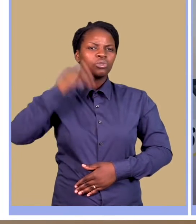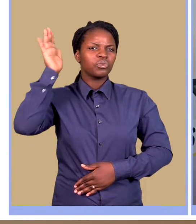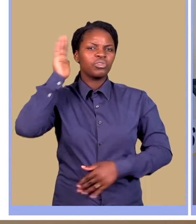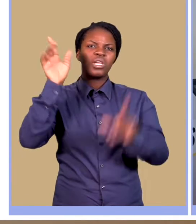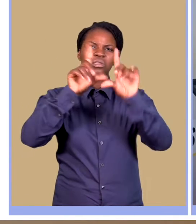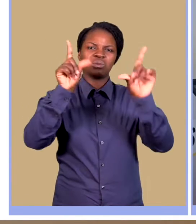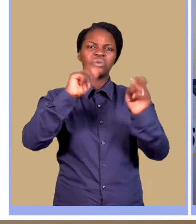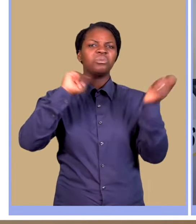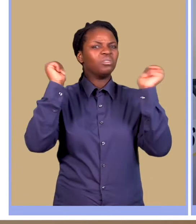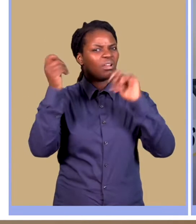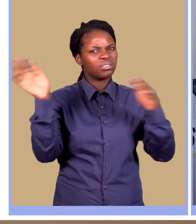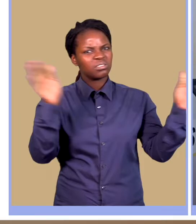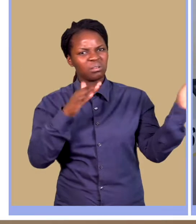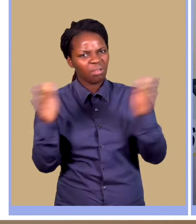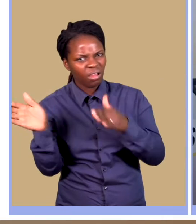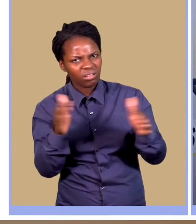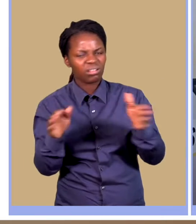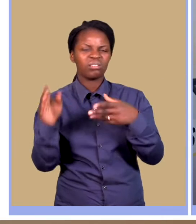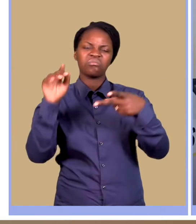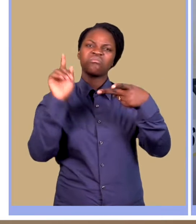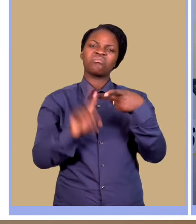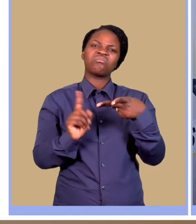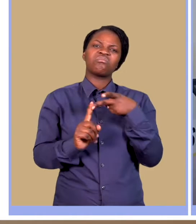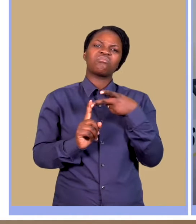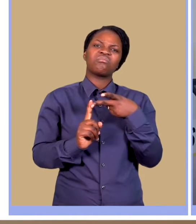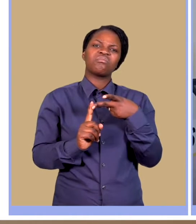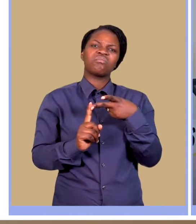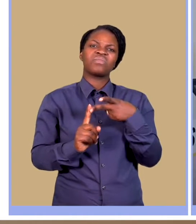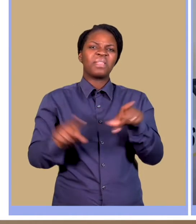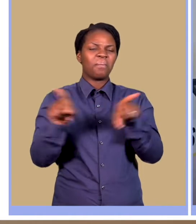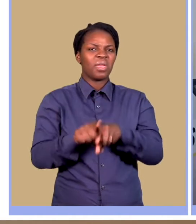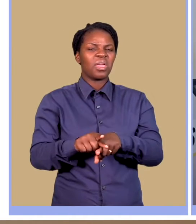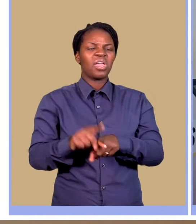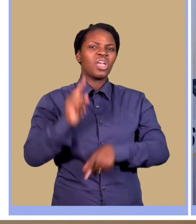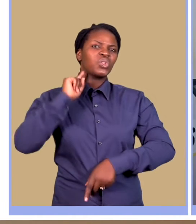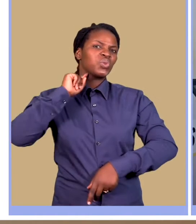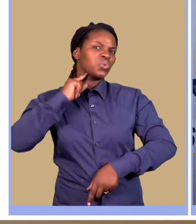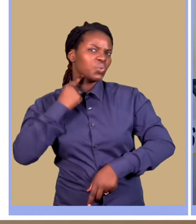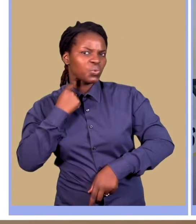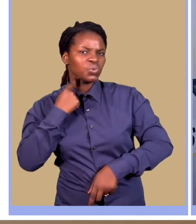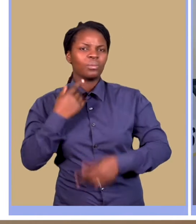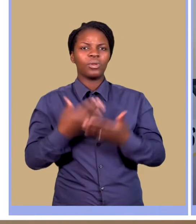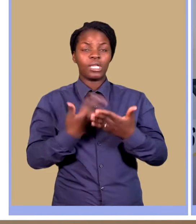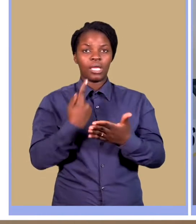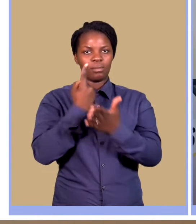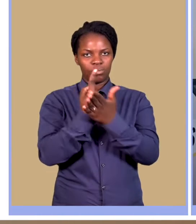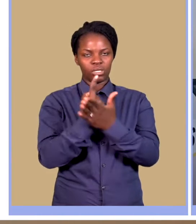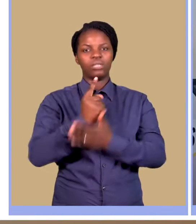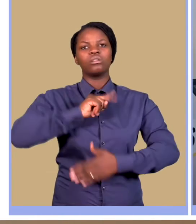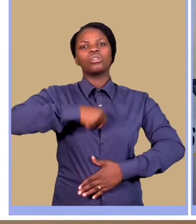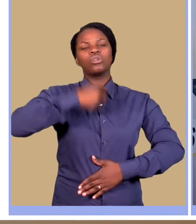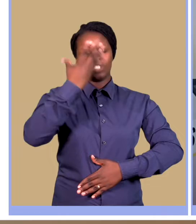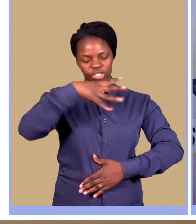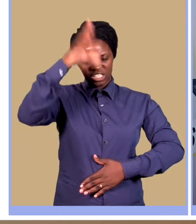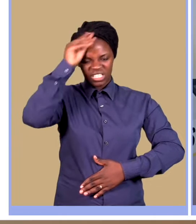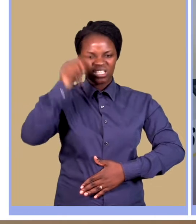da poluição. Primeiro temos que entender o que é poluição, como é que ela reage. A poluição, segundo a ONU,